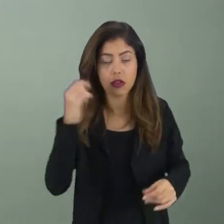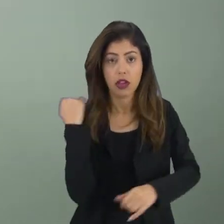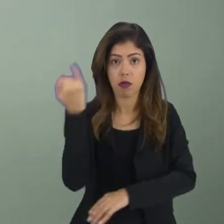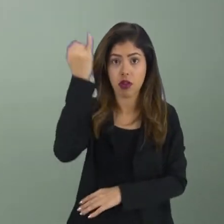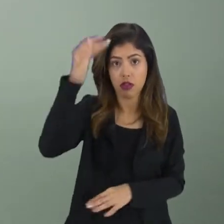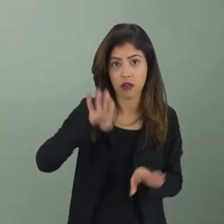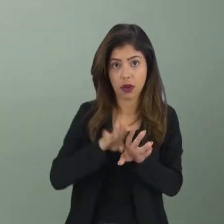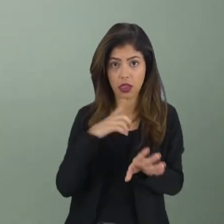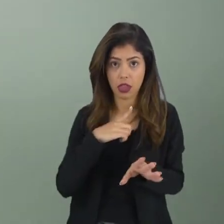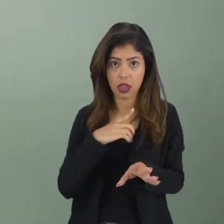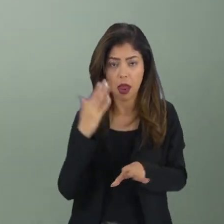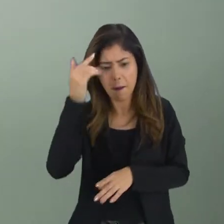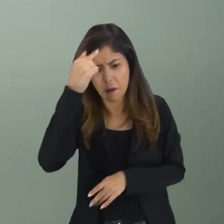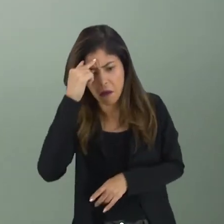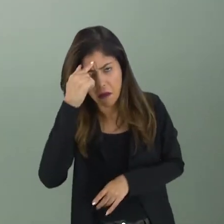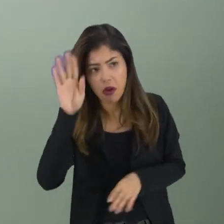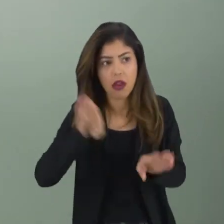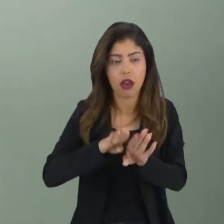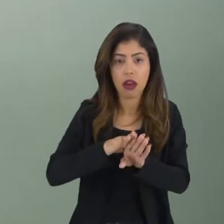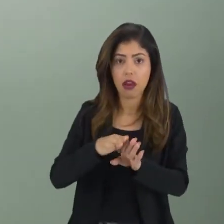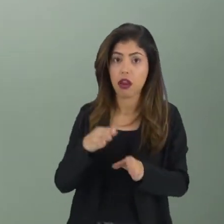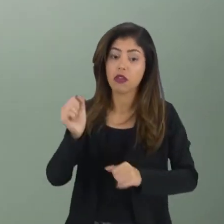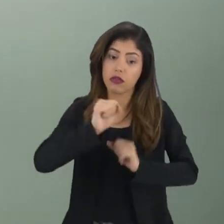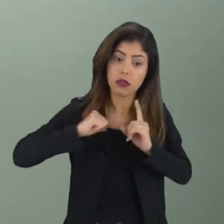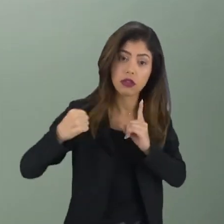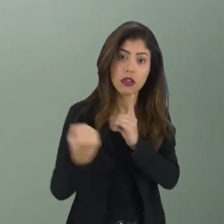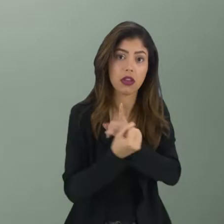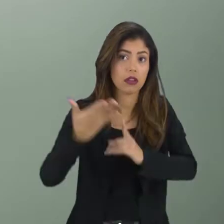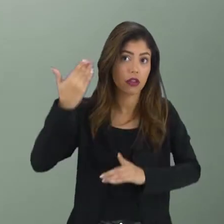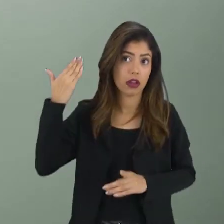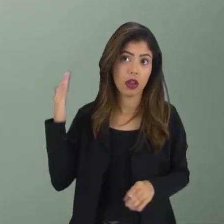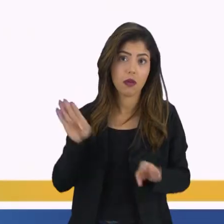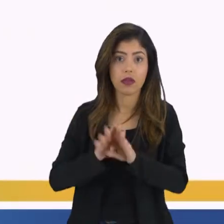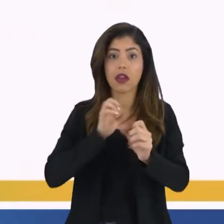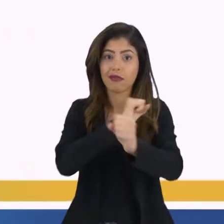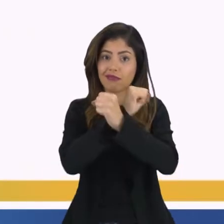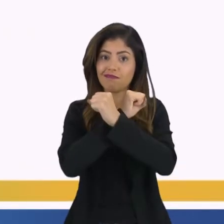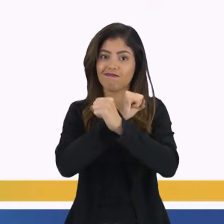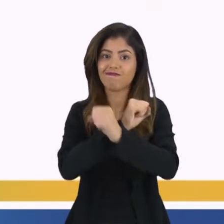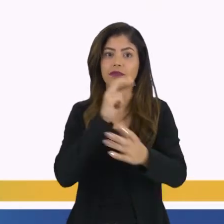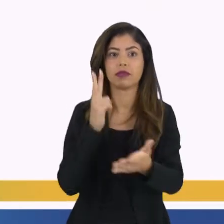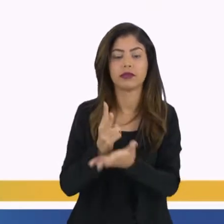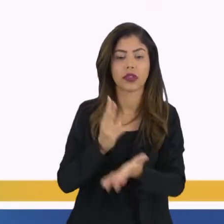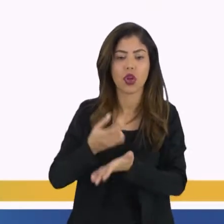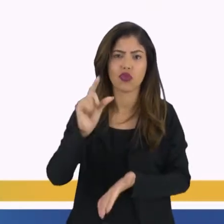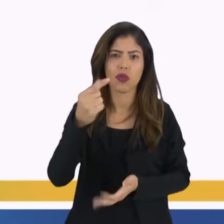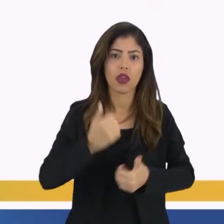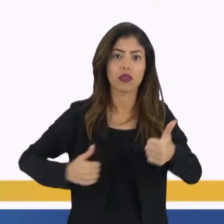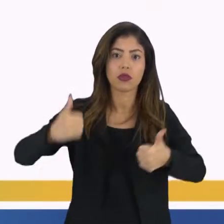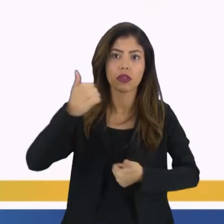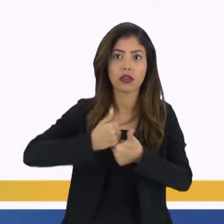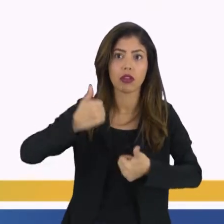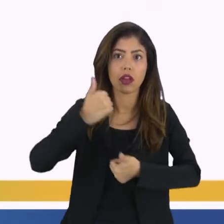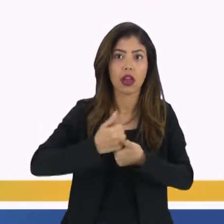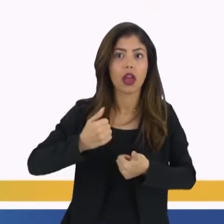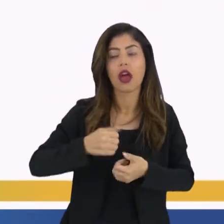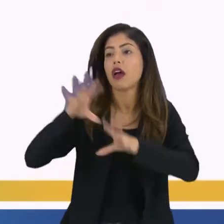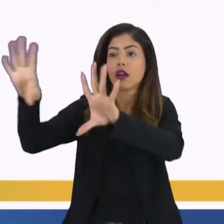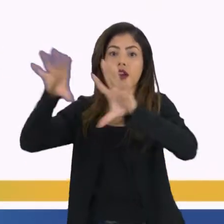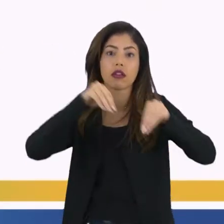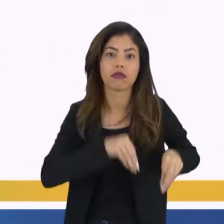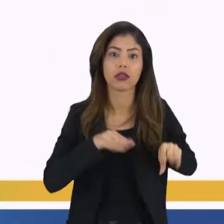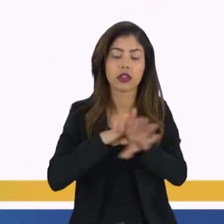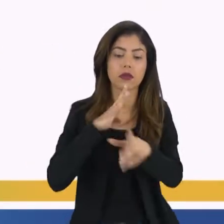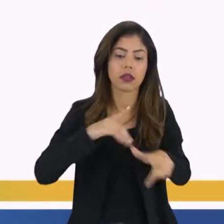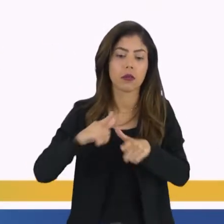para nos situar na sociedade da época, né? A mão de obra escrava foi aos poucos substituída pelos imigrantes europeus assalariados